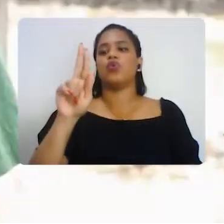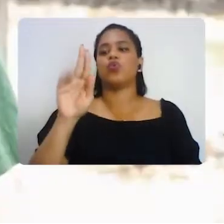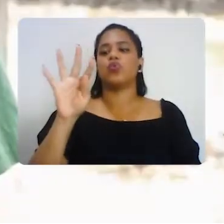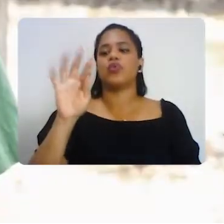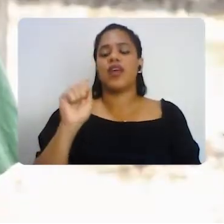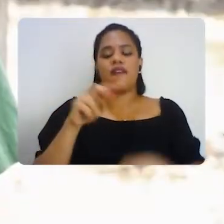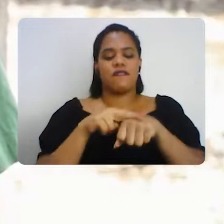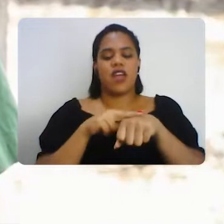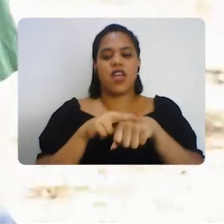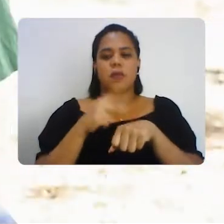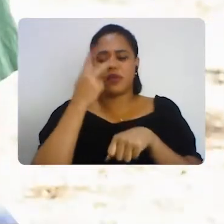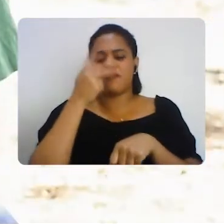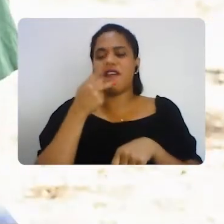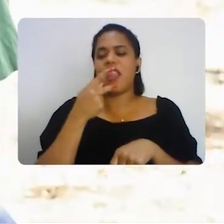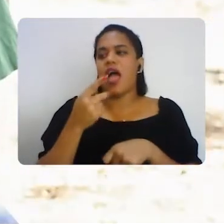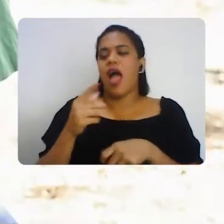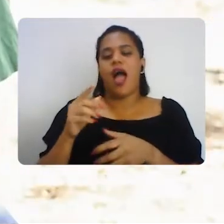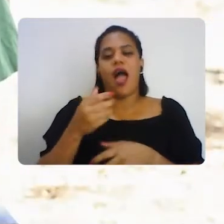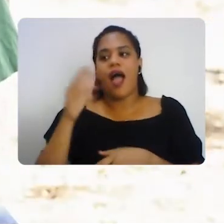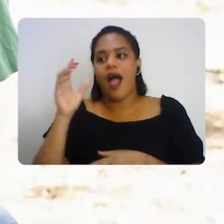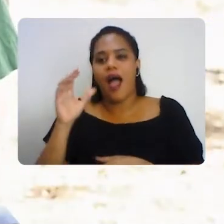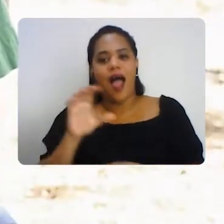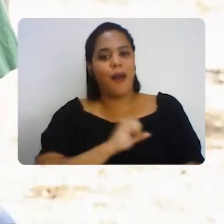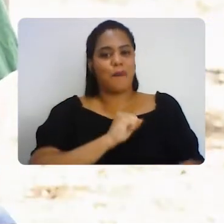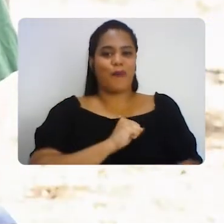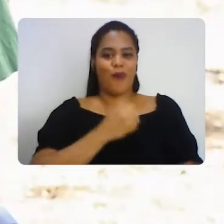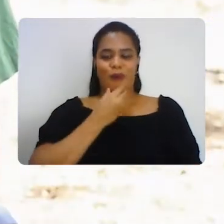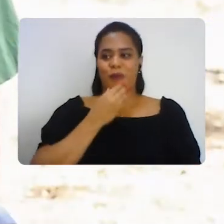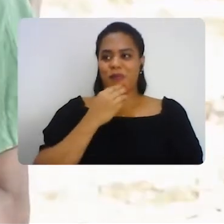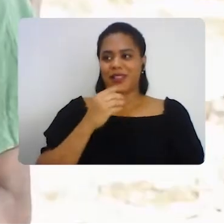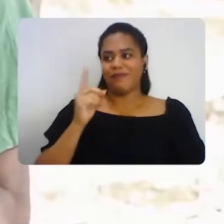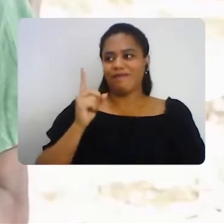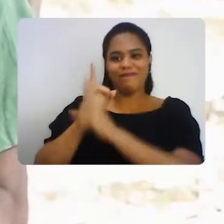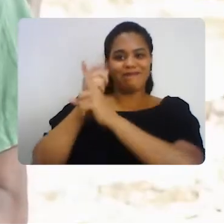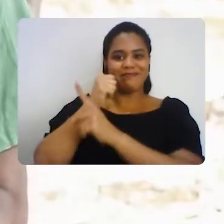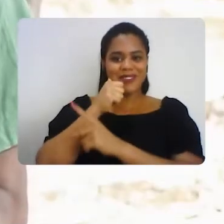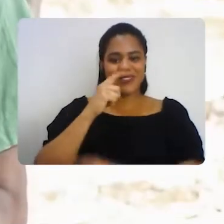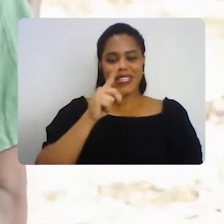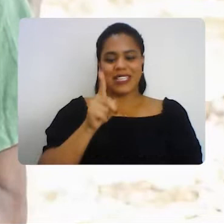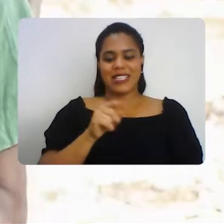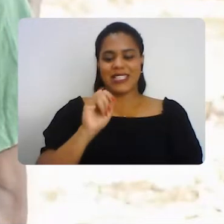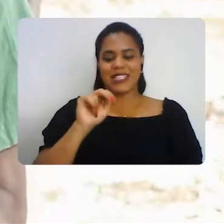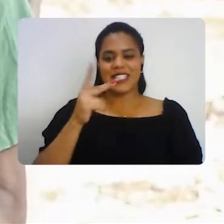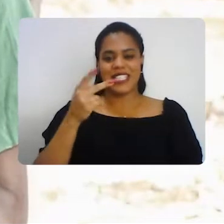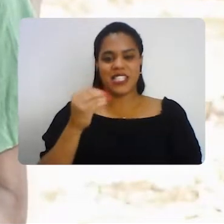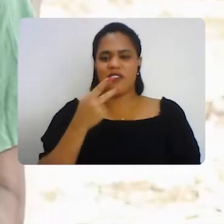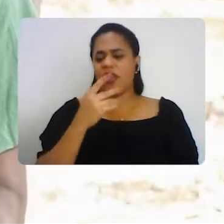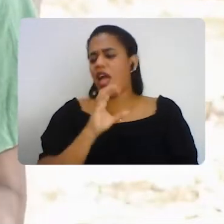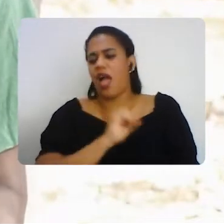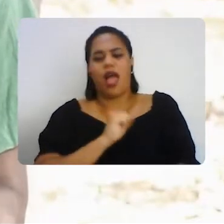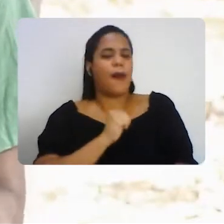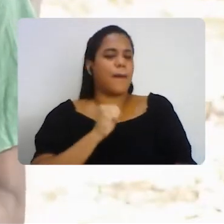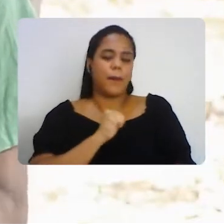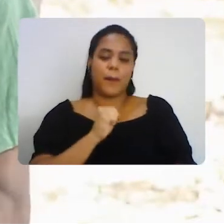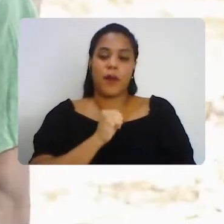a cena de amor de Zinho, né? Quando ele descobre o amor, quando ele pela primeira vez tem um encontro, né, com uma mulher que